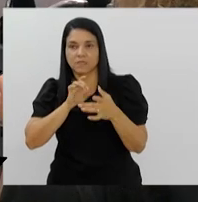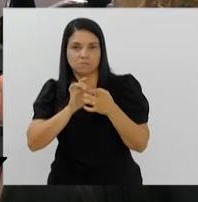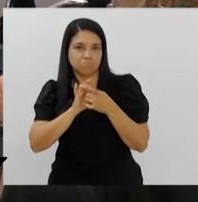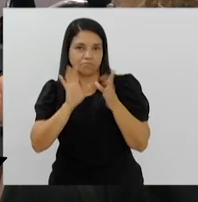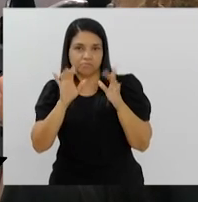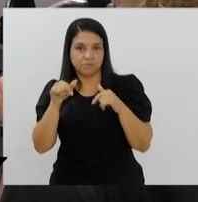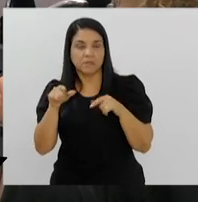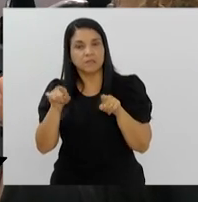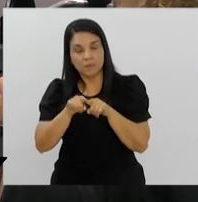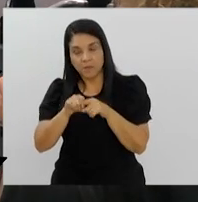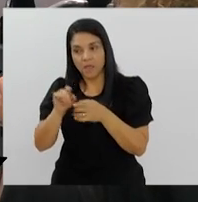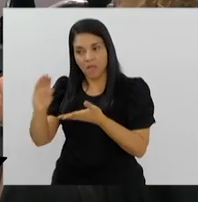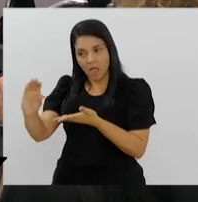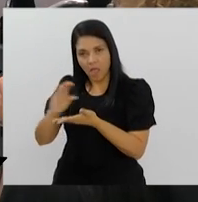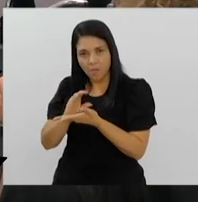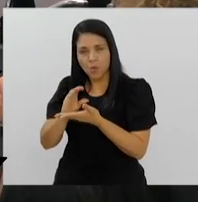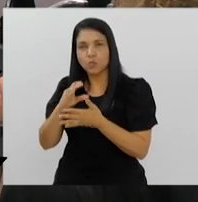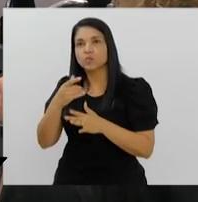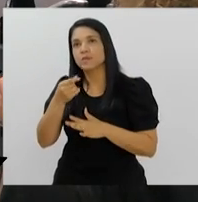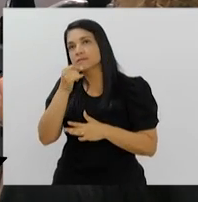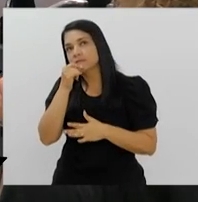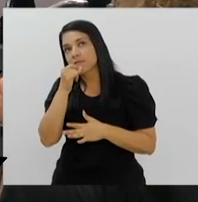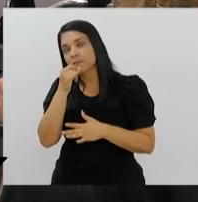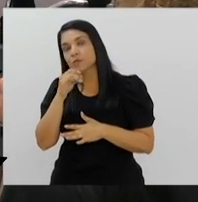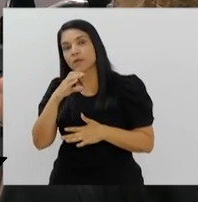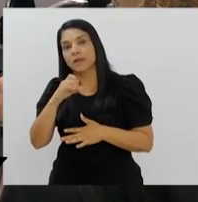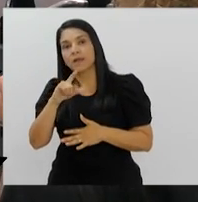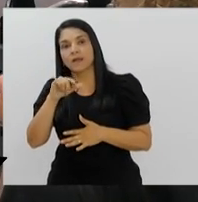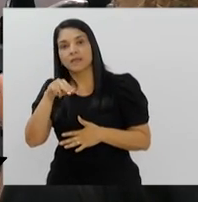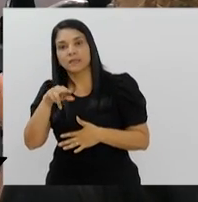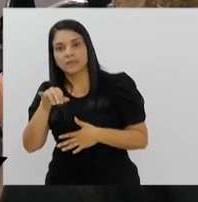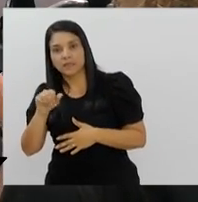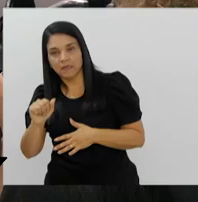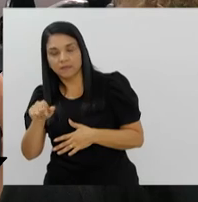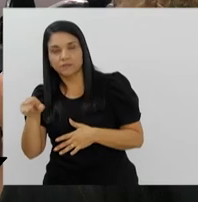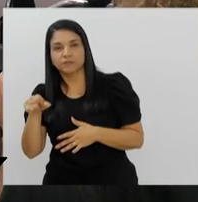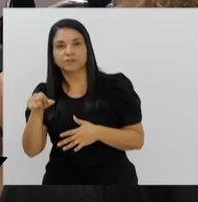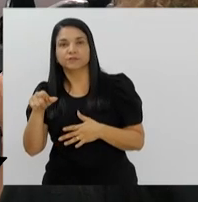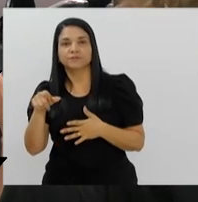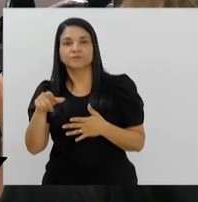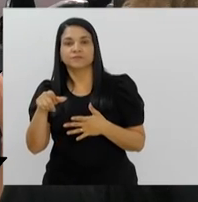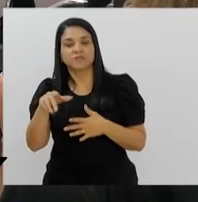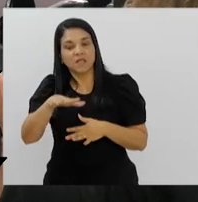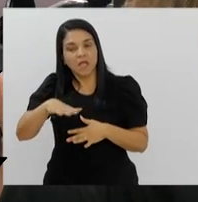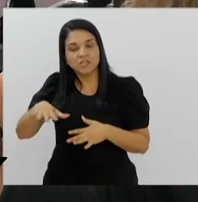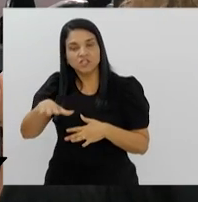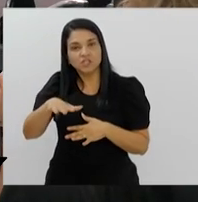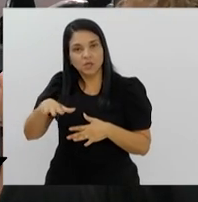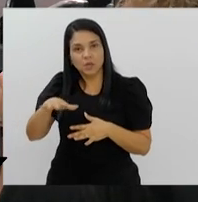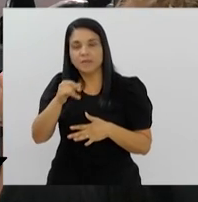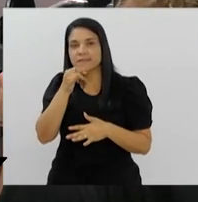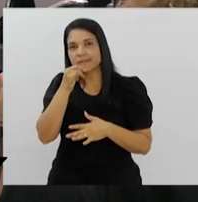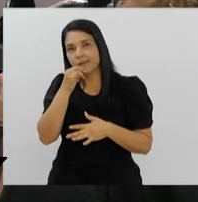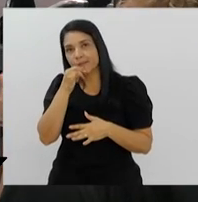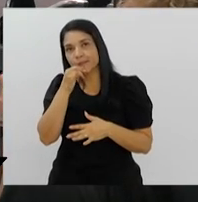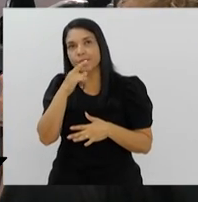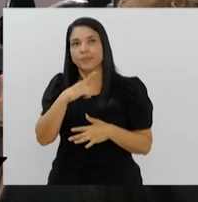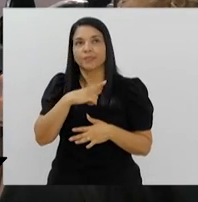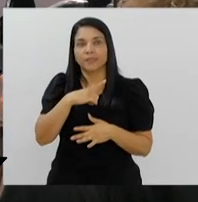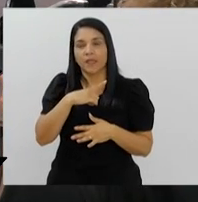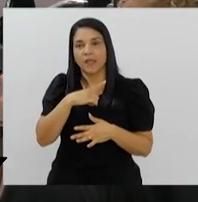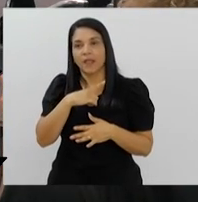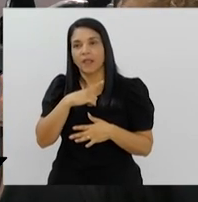para reembolso de clínicas por exemplo gerenciamento das clínicas que fazem parte ali daquela região por exemplo se tem